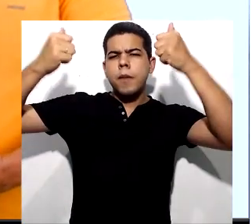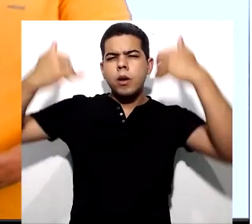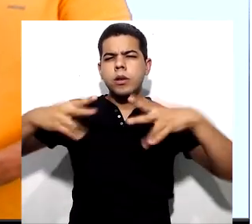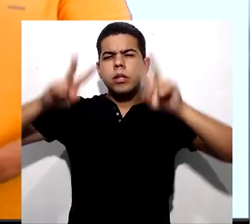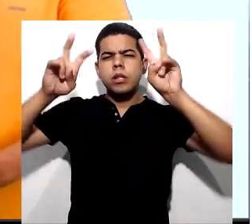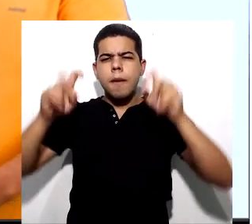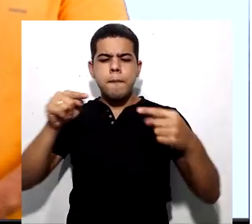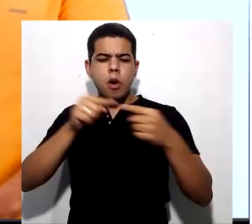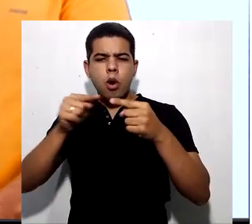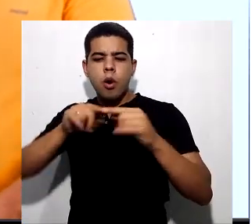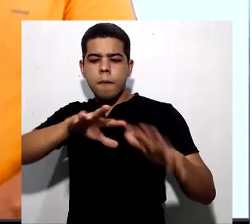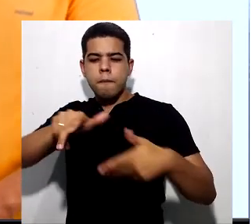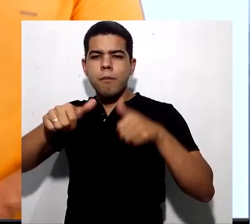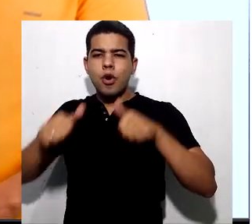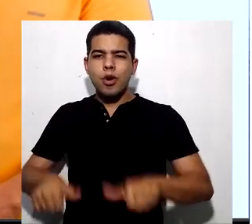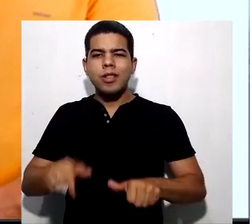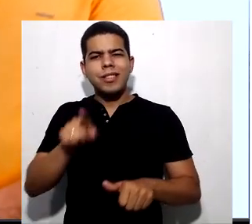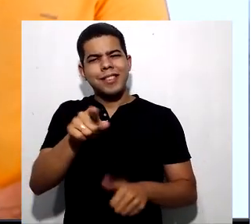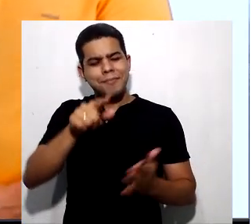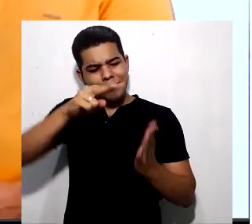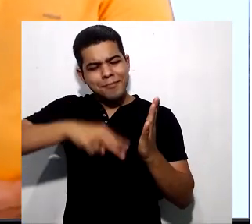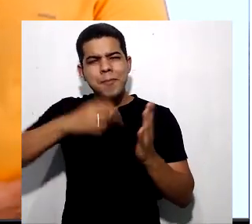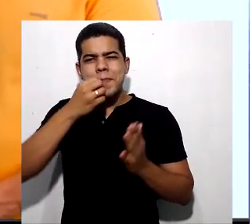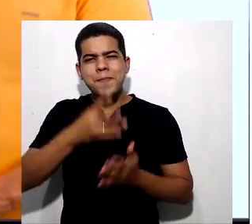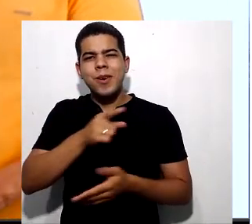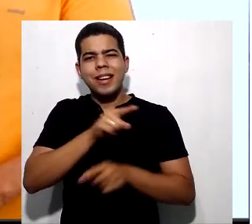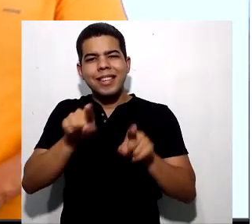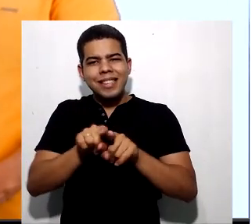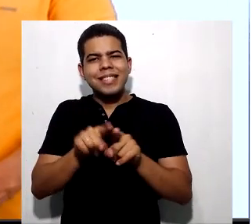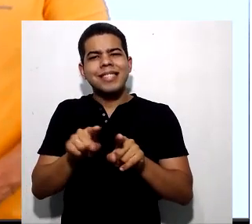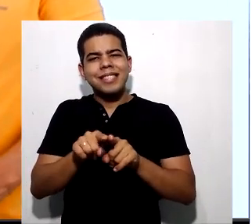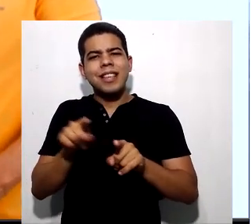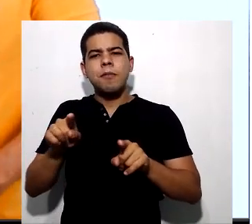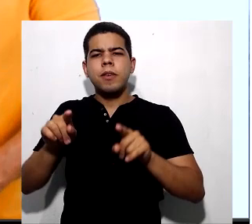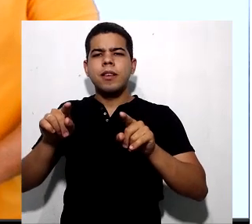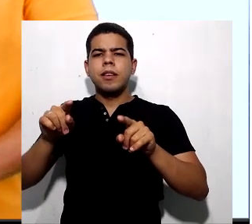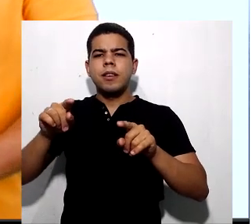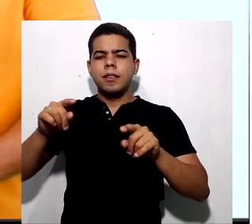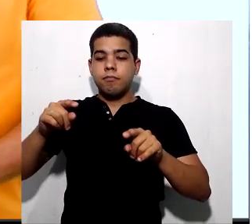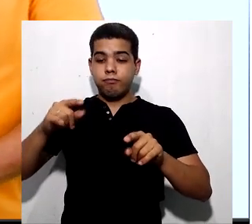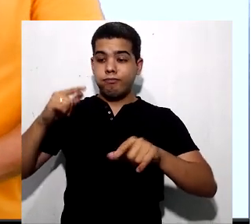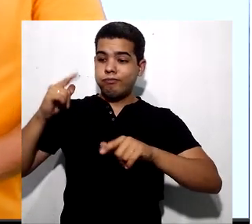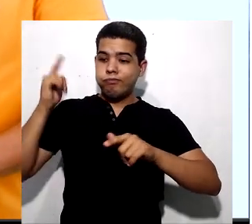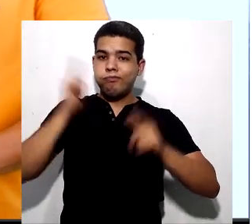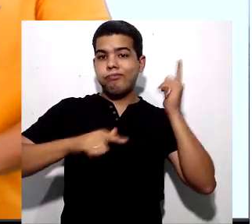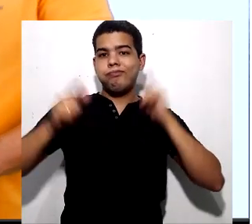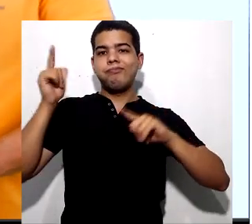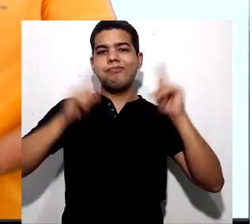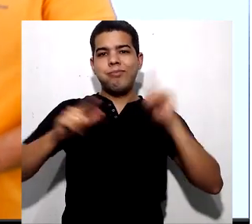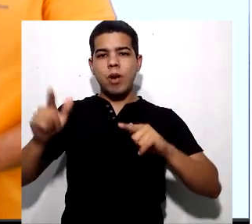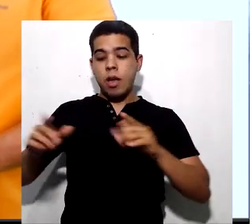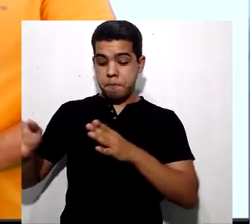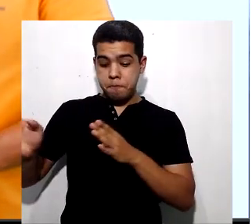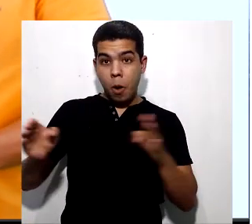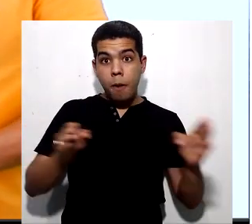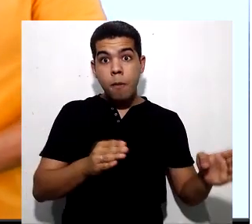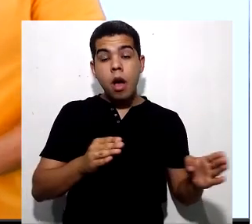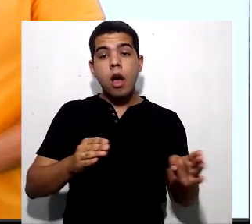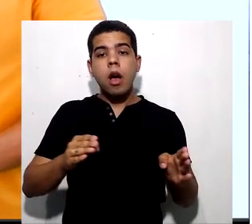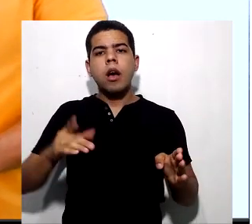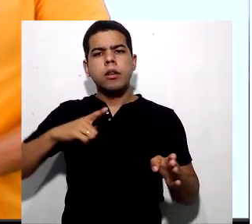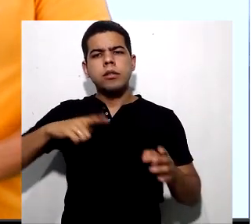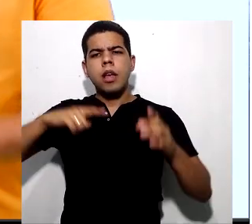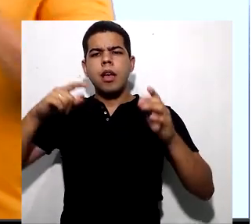o estar no mundo. Então, boa leitura e sucesso nessa caminhada, e vamos conhecer os outros nesta série de